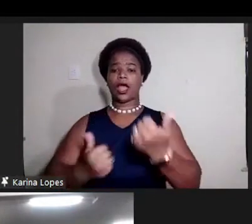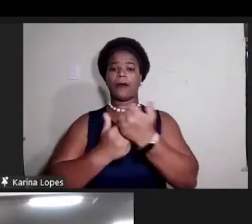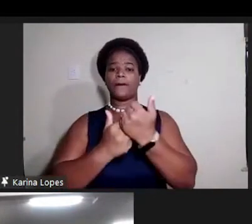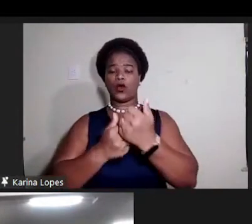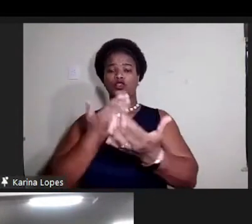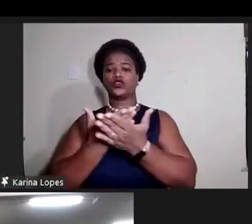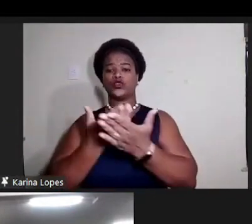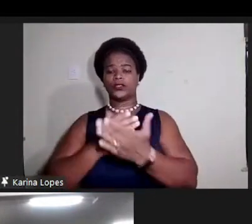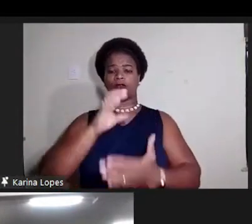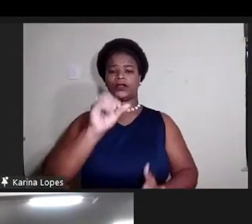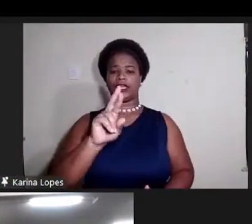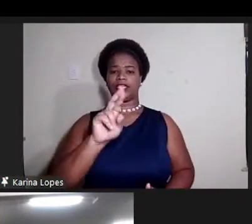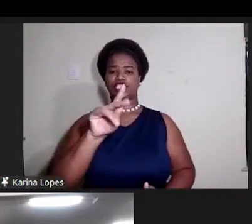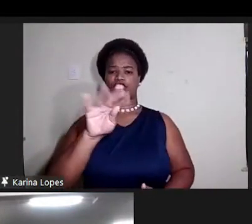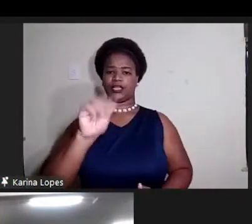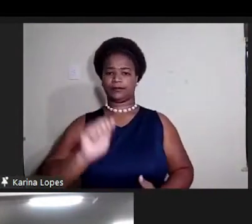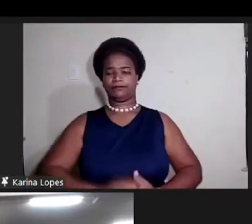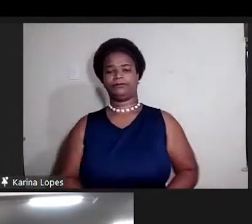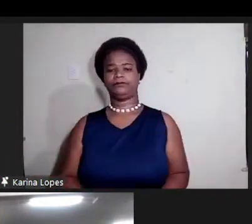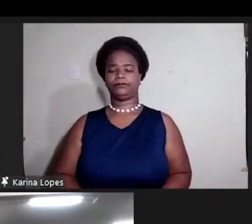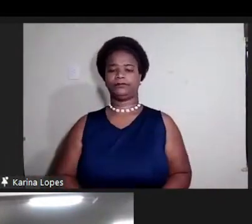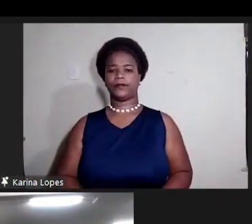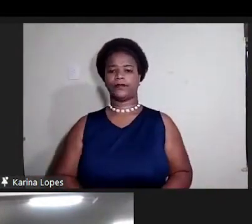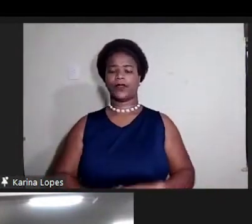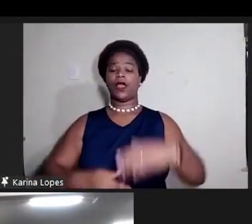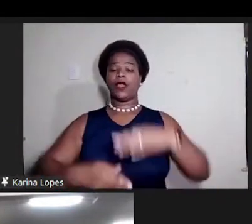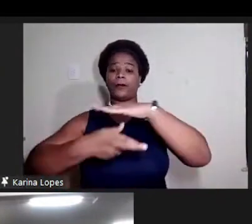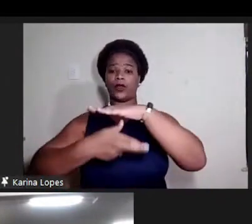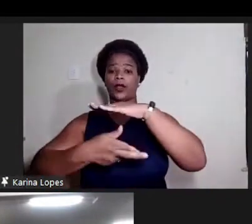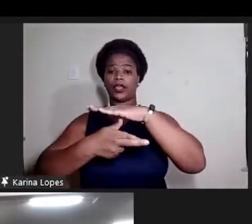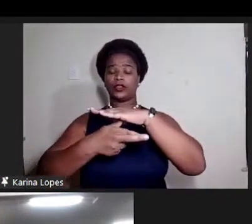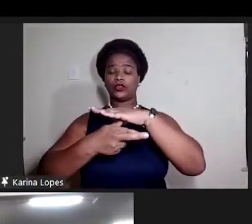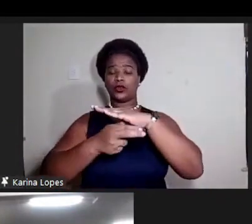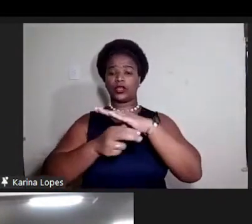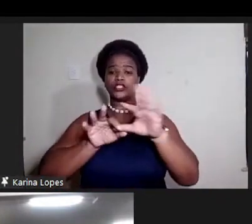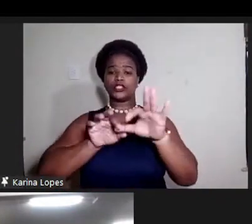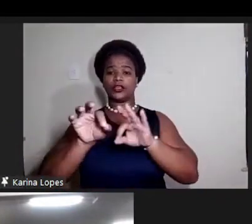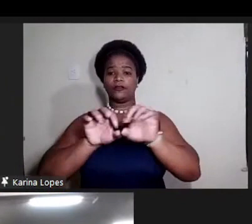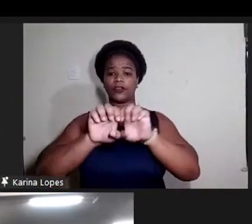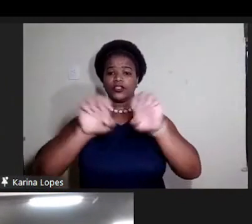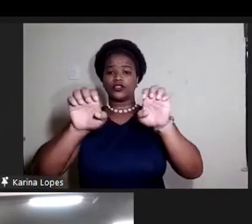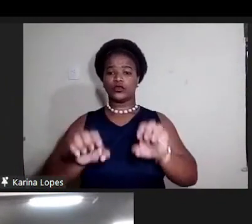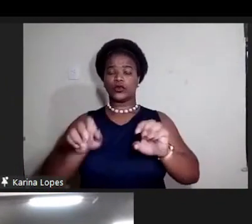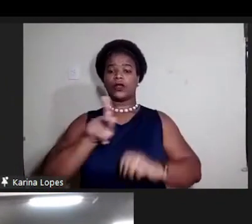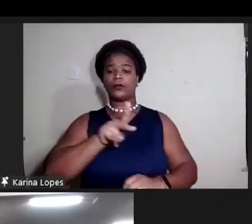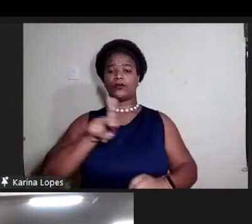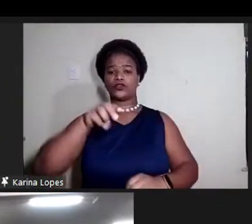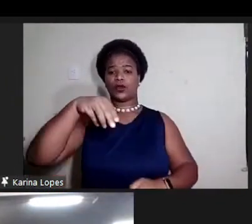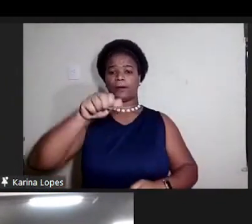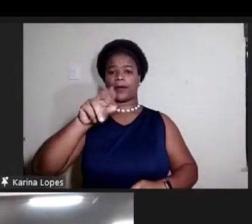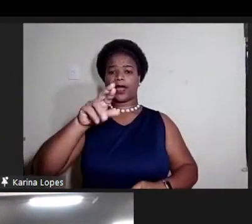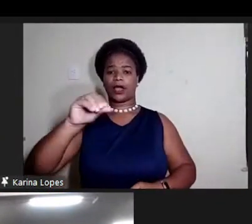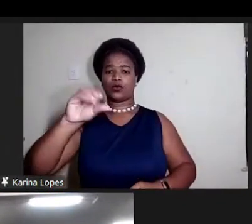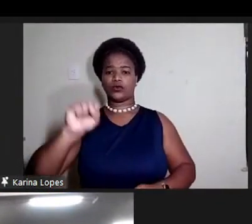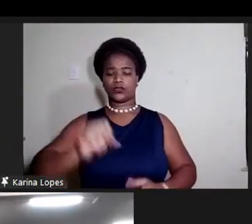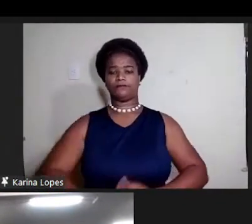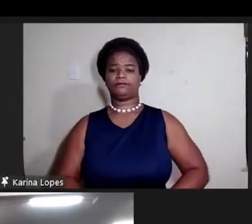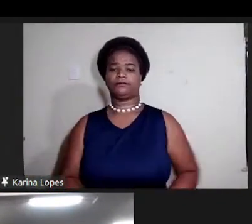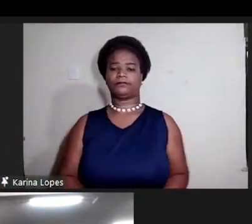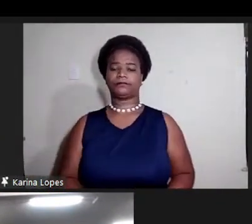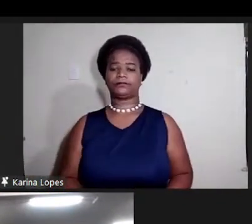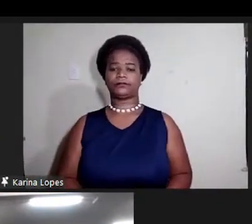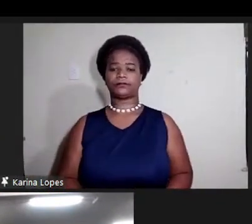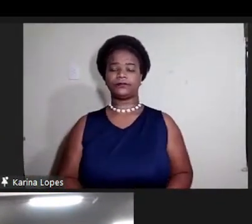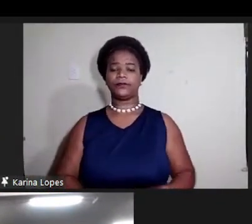Bezerra, pró-reitor de Infraestrutura e Gestão, professor Marcos Tanuri Sanávio, pró-reitora